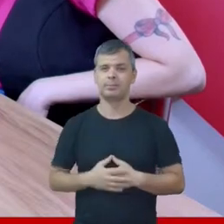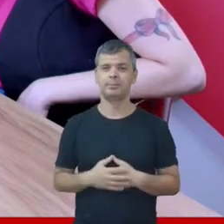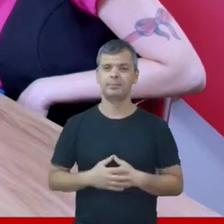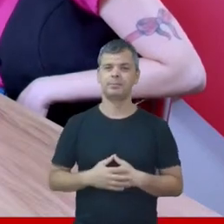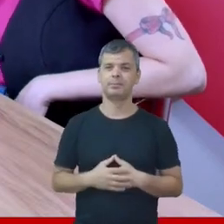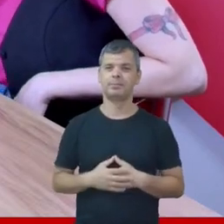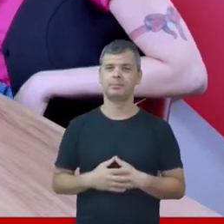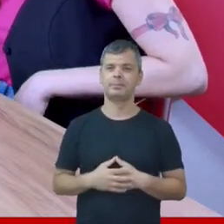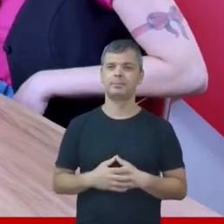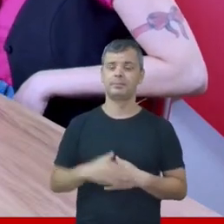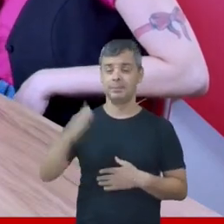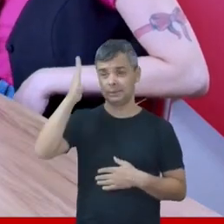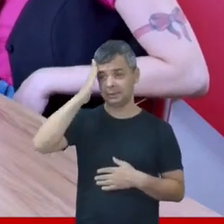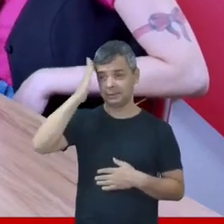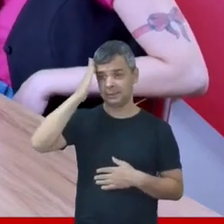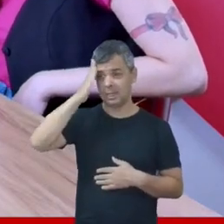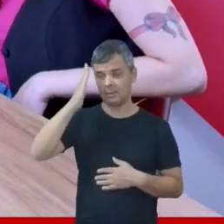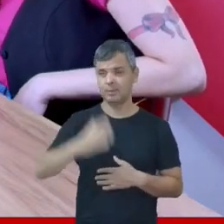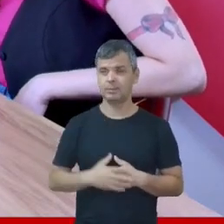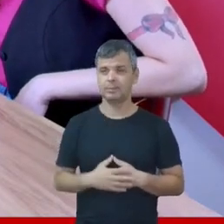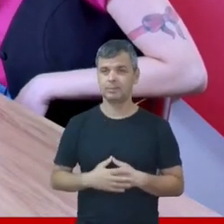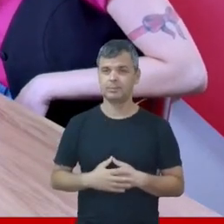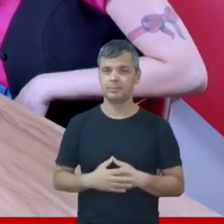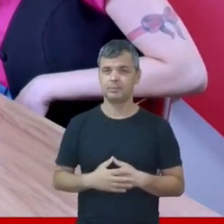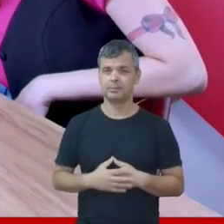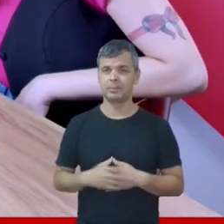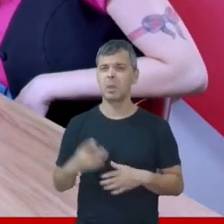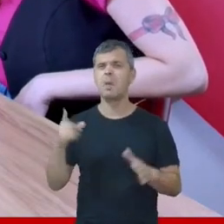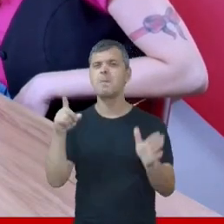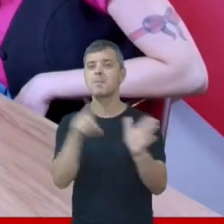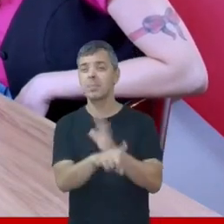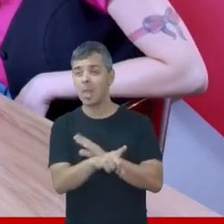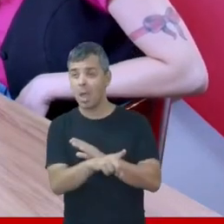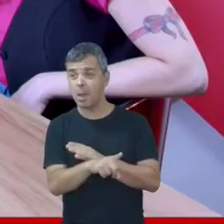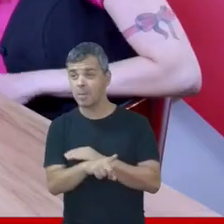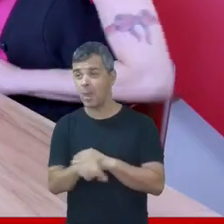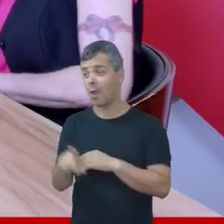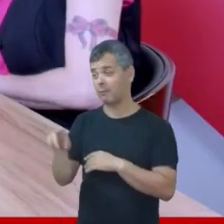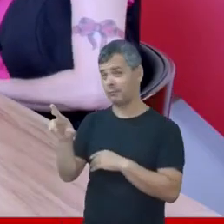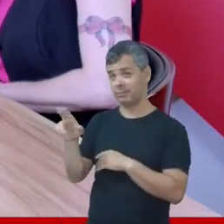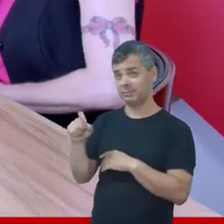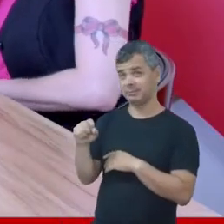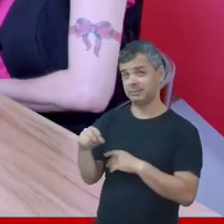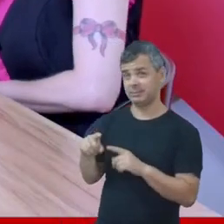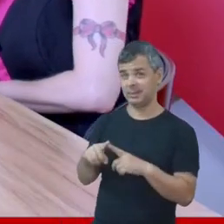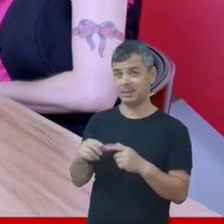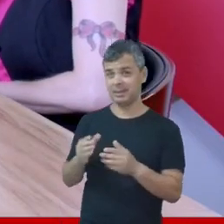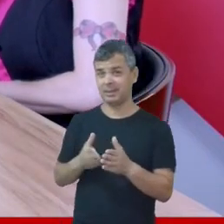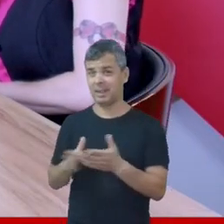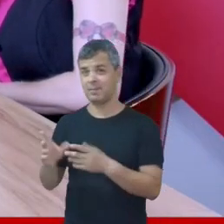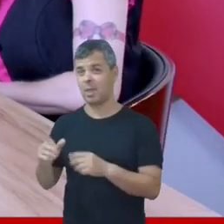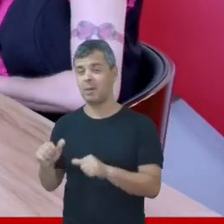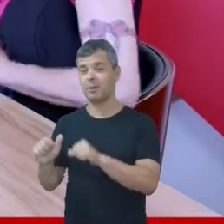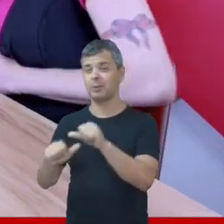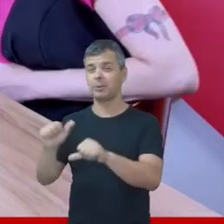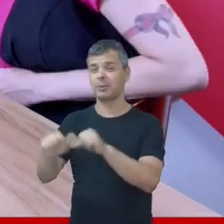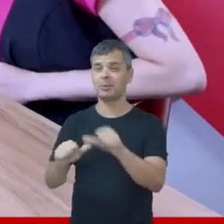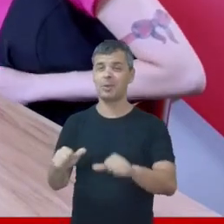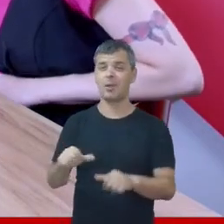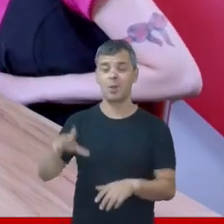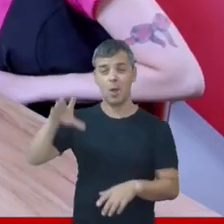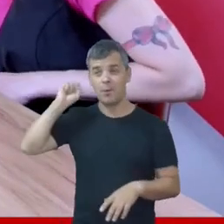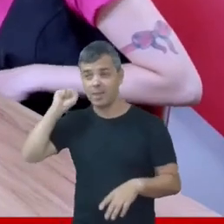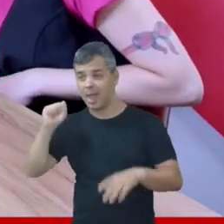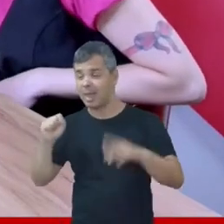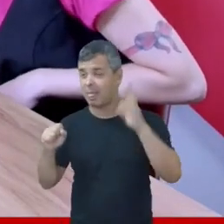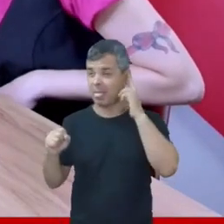Foi muito, sabe? Ai, gente, socorro. Não, e ela perguntando, você conhece fulano de tal? E eu só mudando de assunto, sabe? Aí eu fingia que não